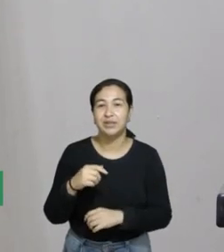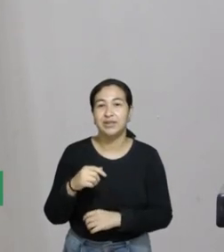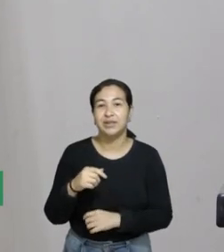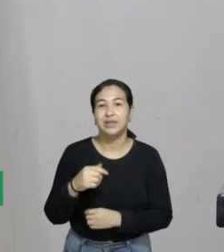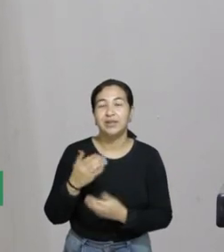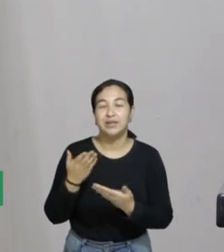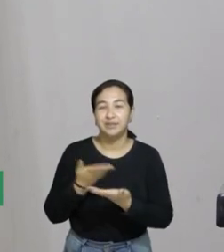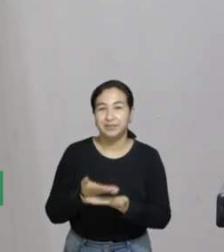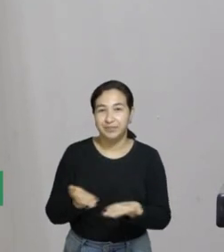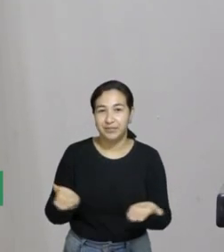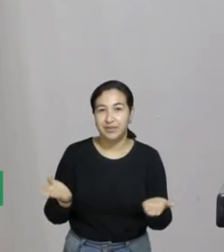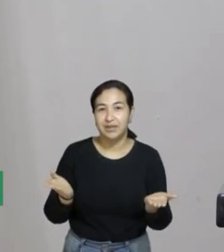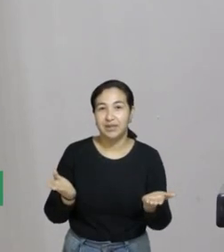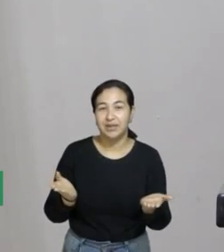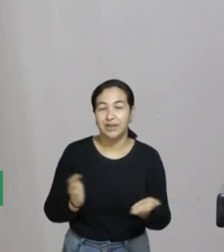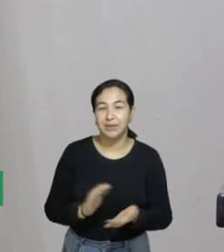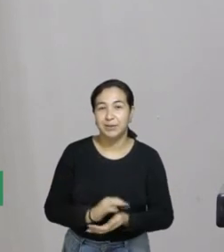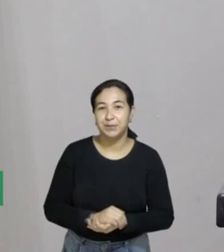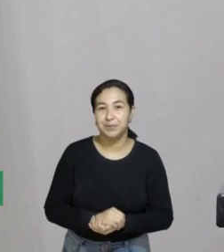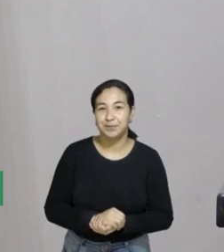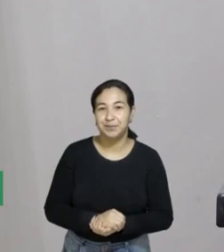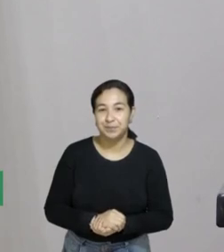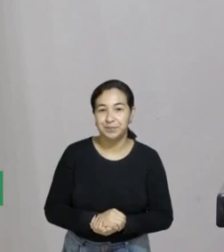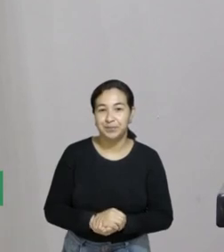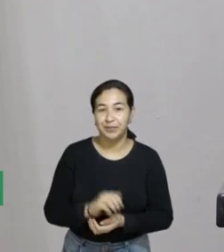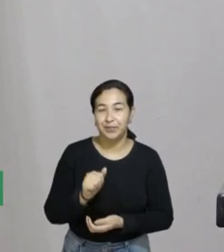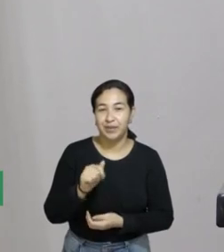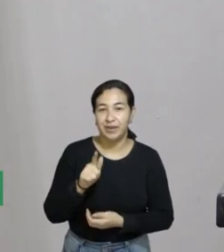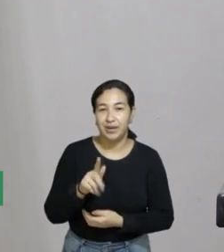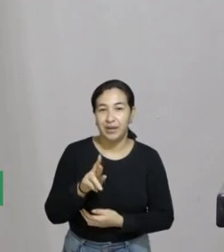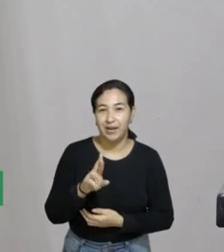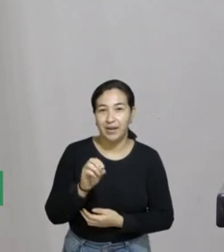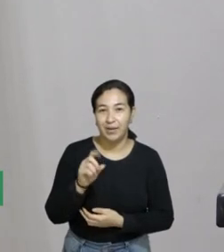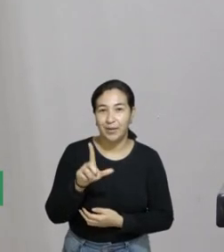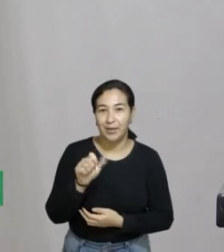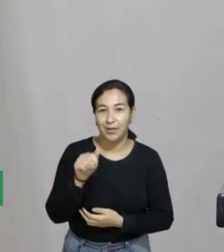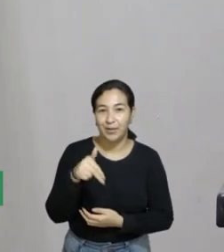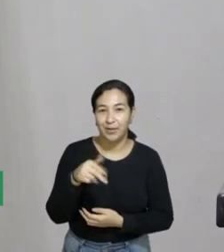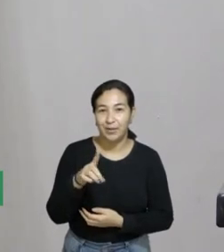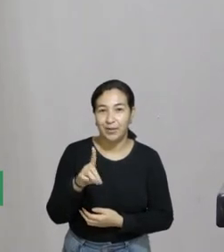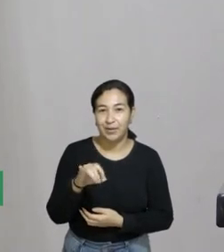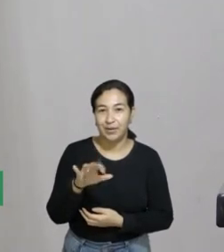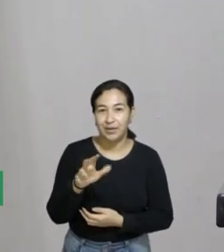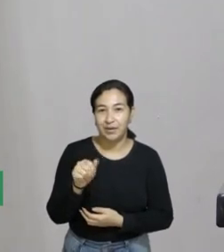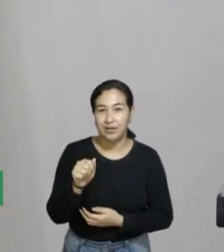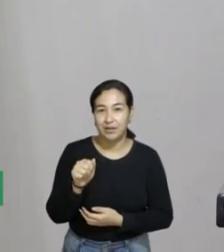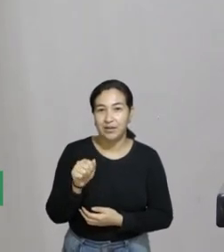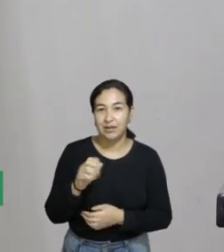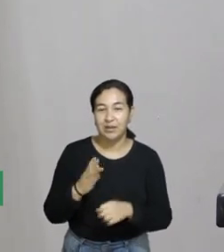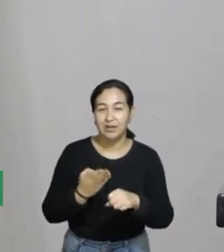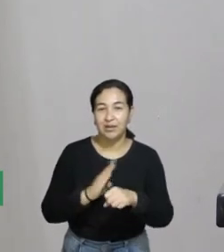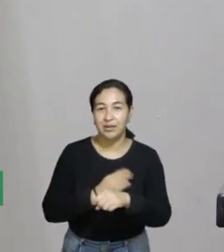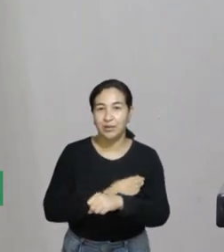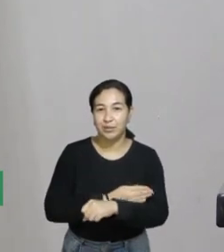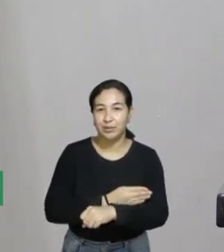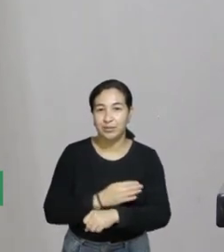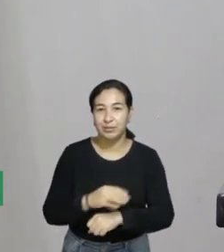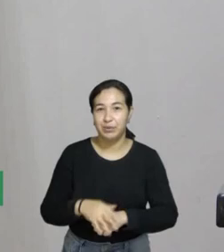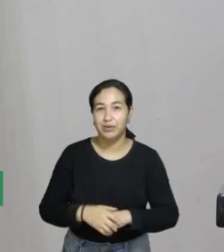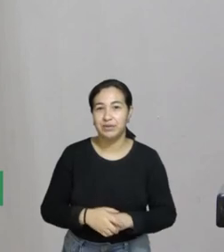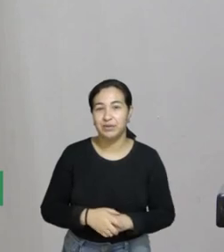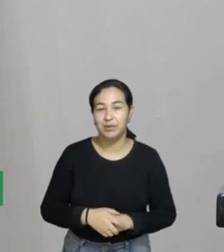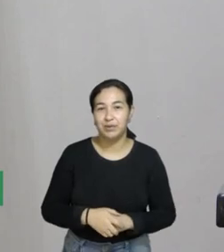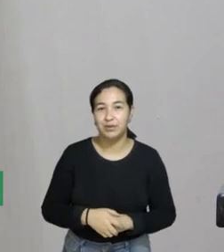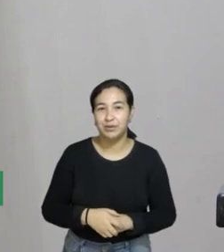Sul, Trombudo Central, Agrolândia, Mirim Doce, Presidente Getúlio, Taió, Tubarão, Pedras Grandes, Gravatal, Capivari